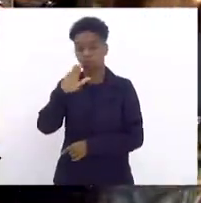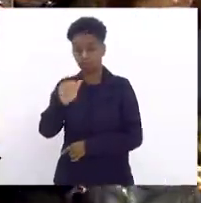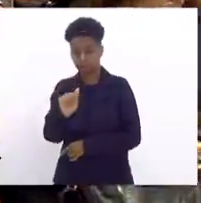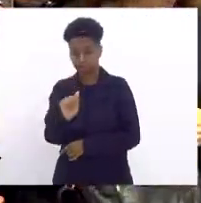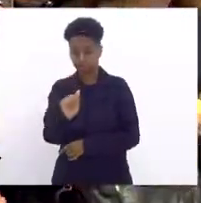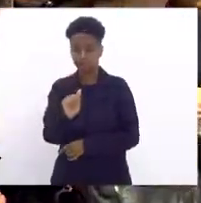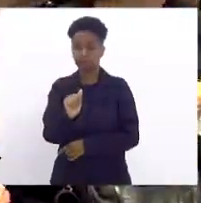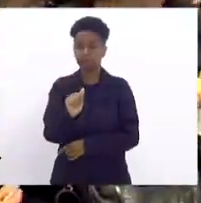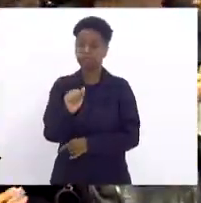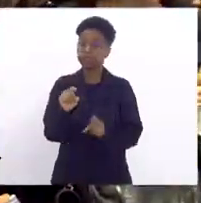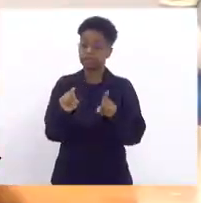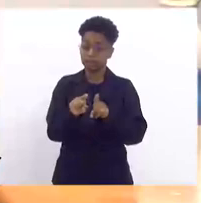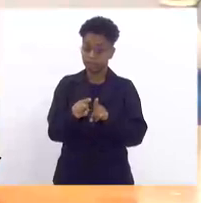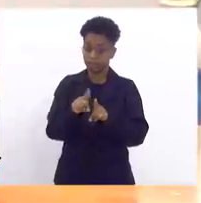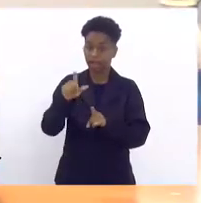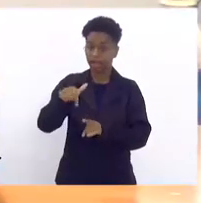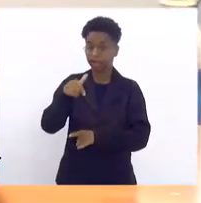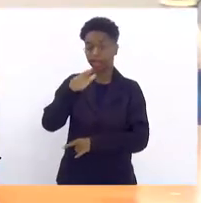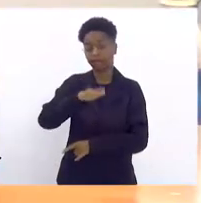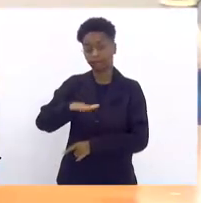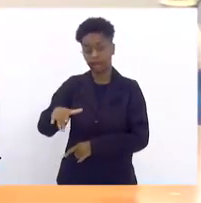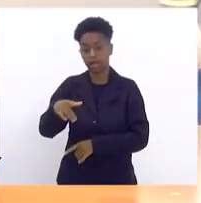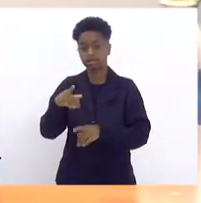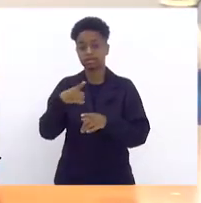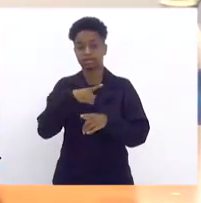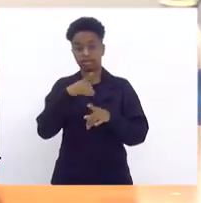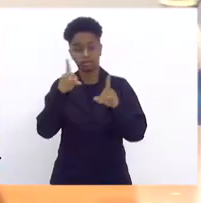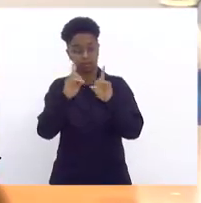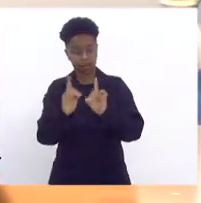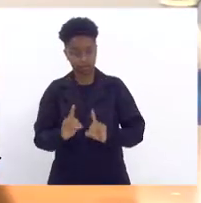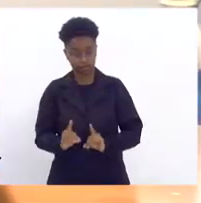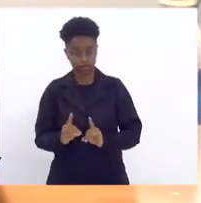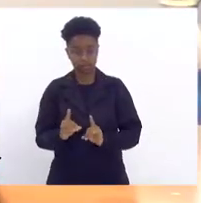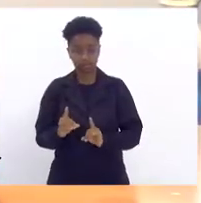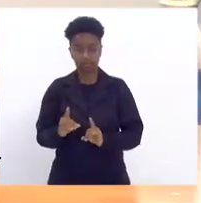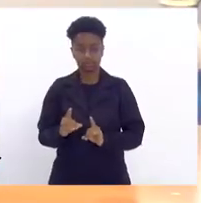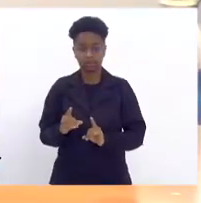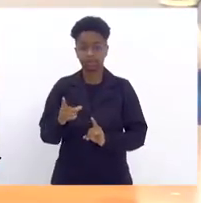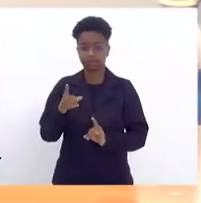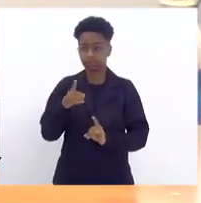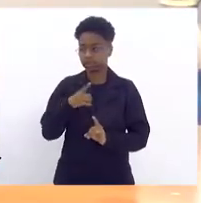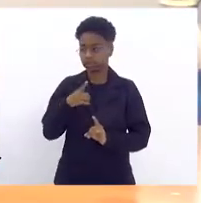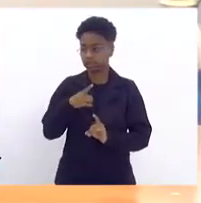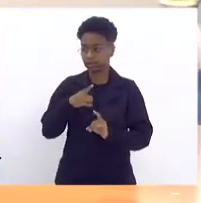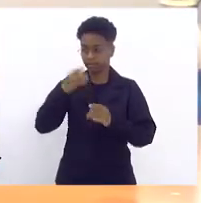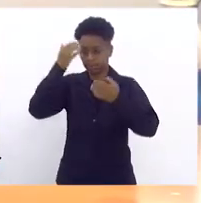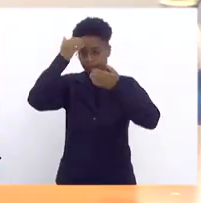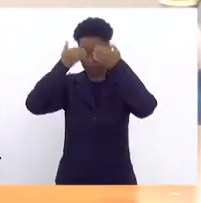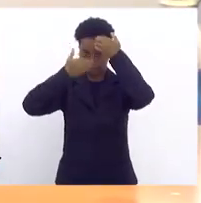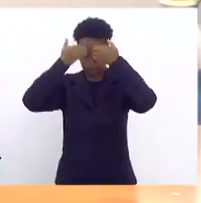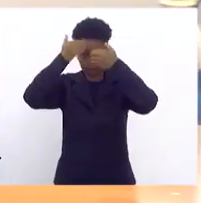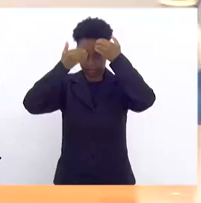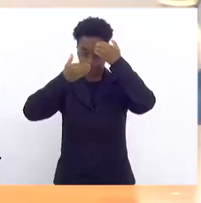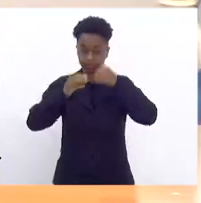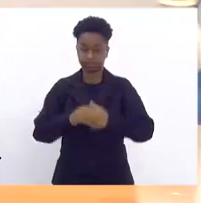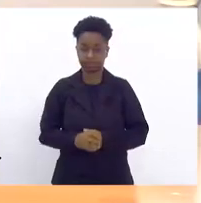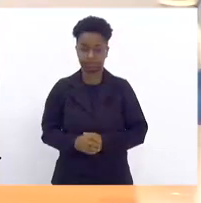é uma criança com deficiência e e cerebral ele me disse também